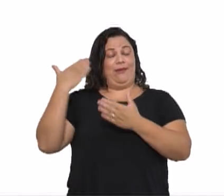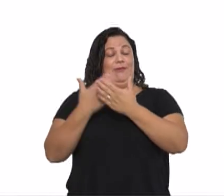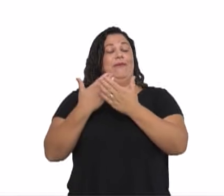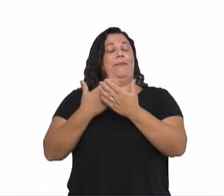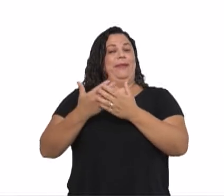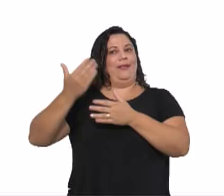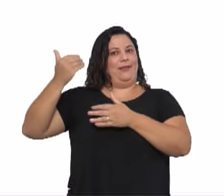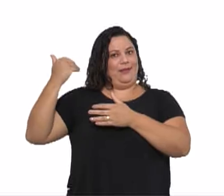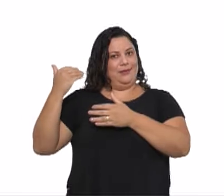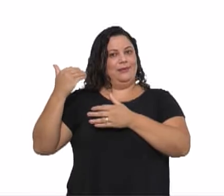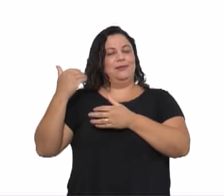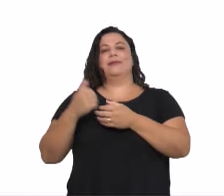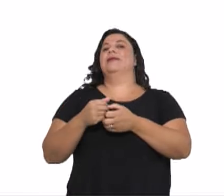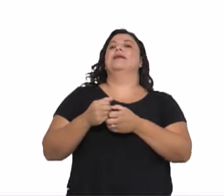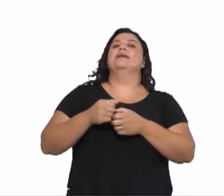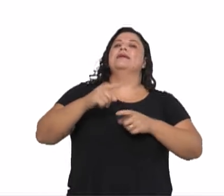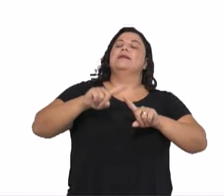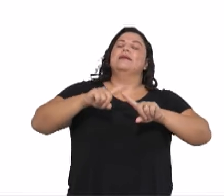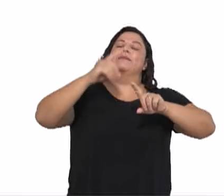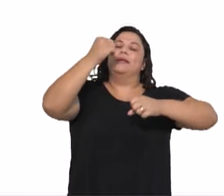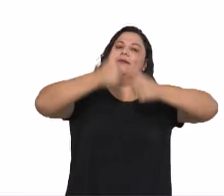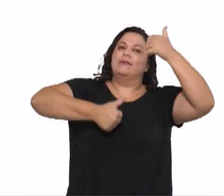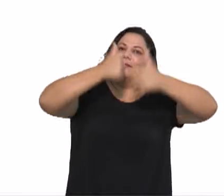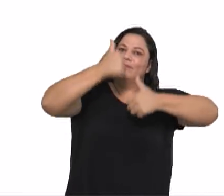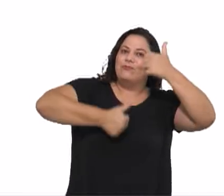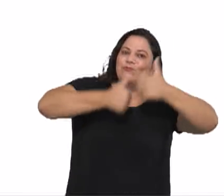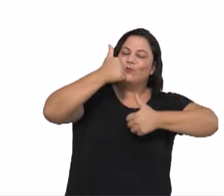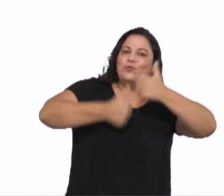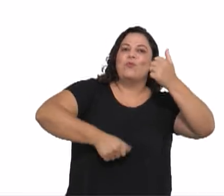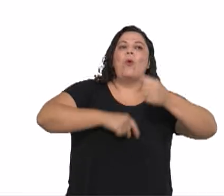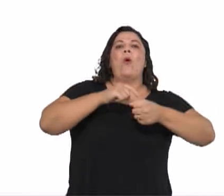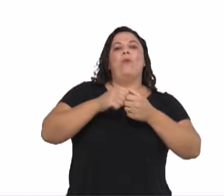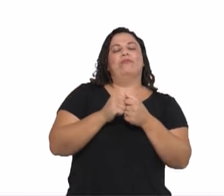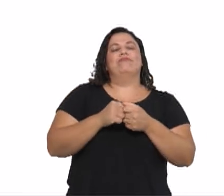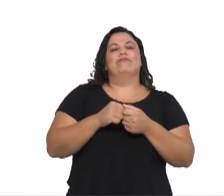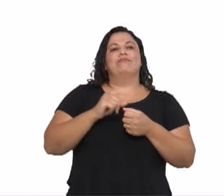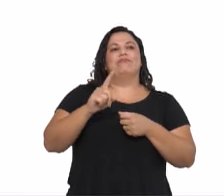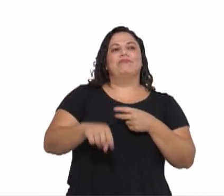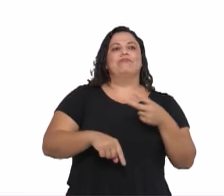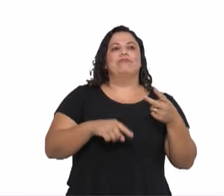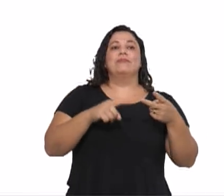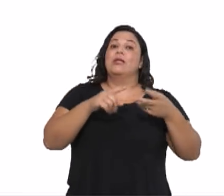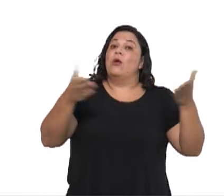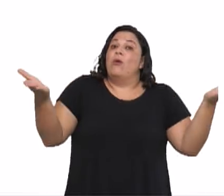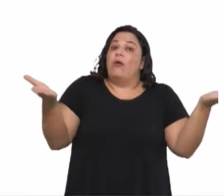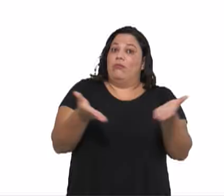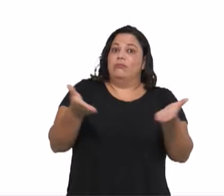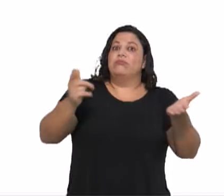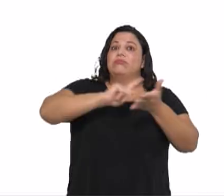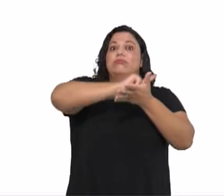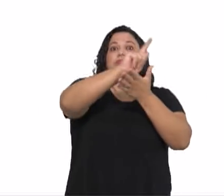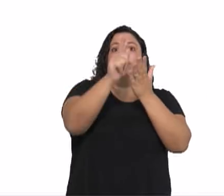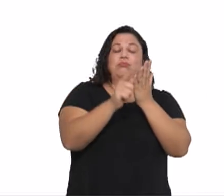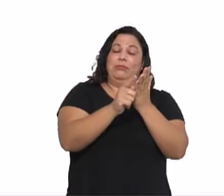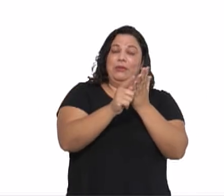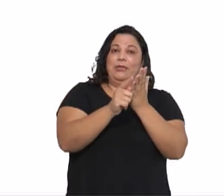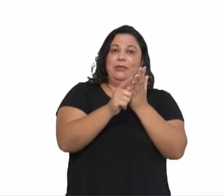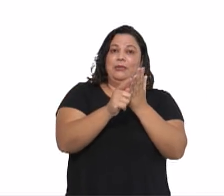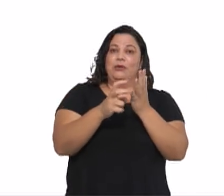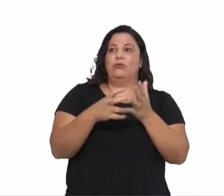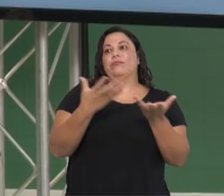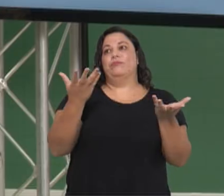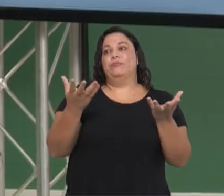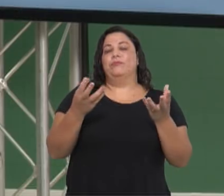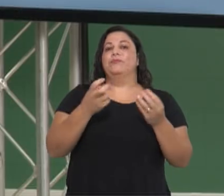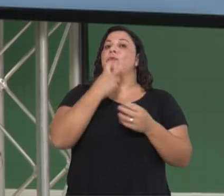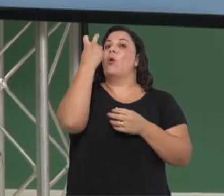com vocês com a narração de futebol e hoje ainda alguns trechinhos, né? Um gênero oral, mas